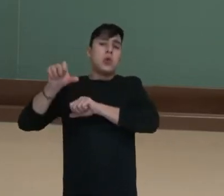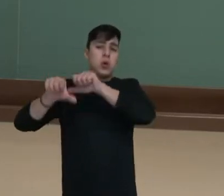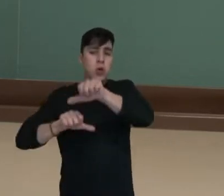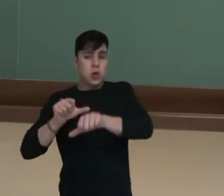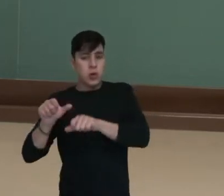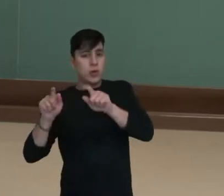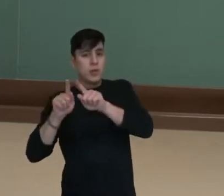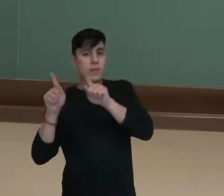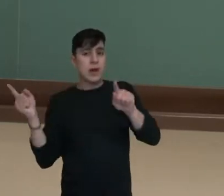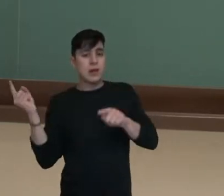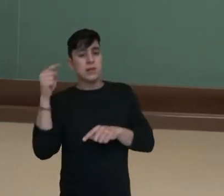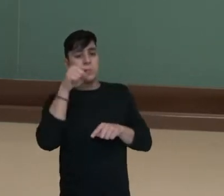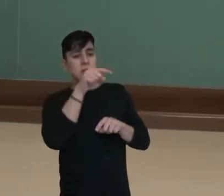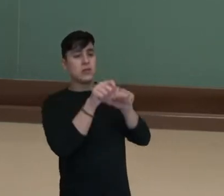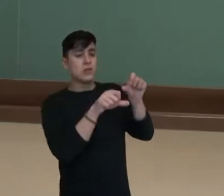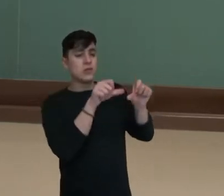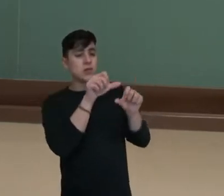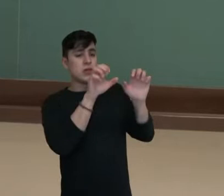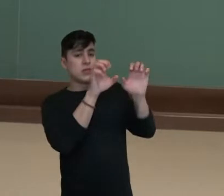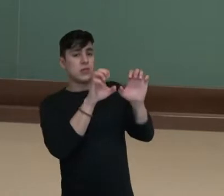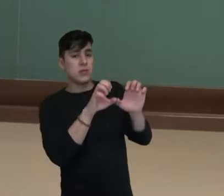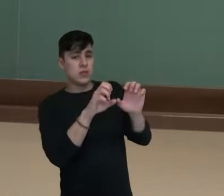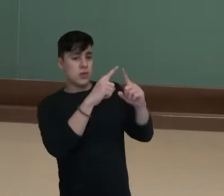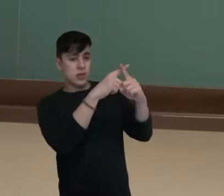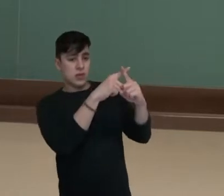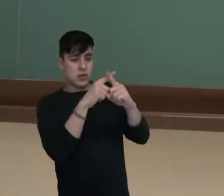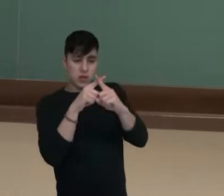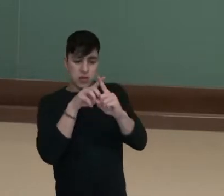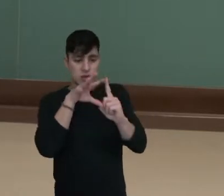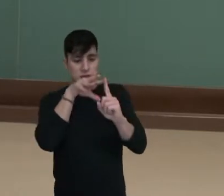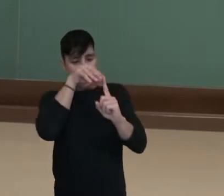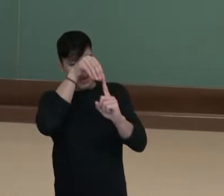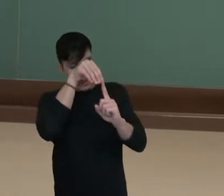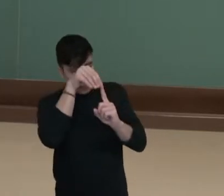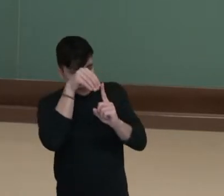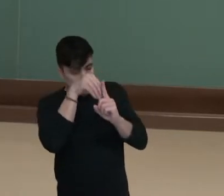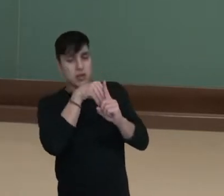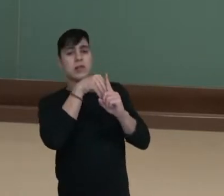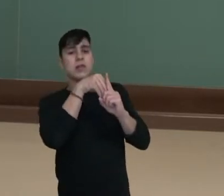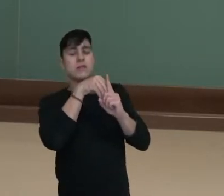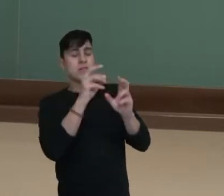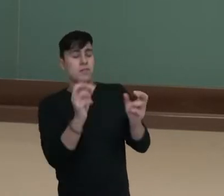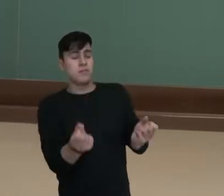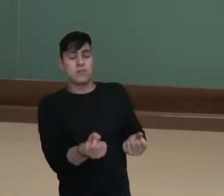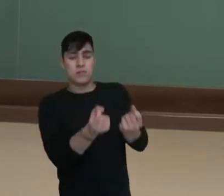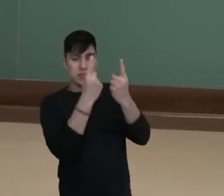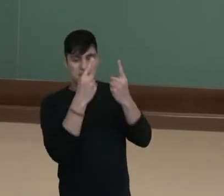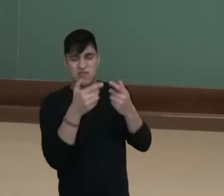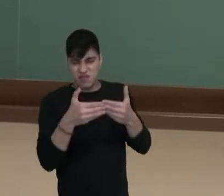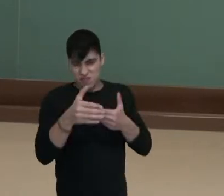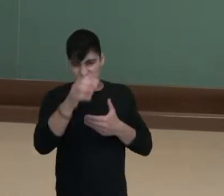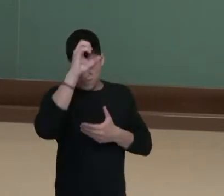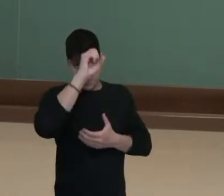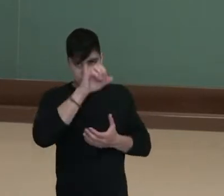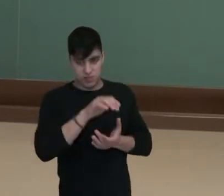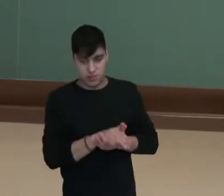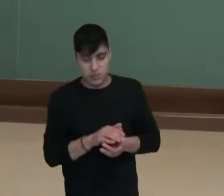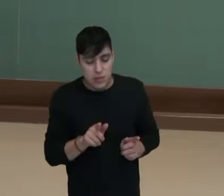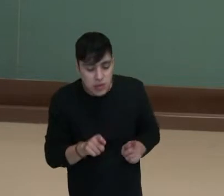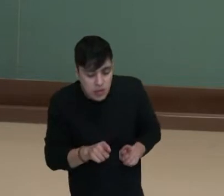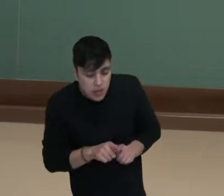pode acontecer alteração na estrutura dos cromossomos, que é o que a gente vai aprender. E também conhecer as